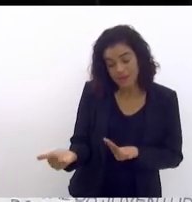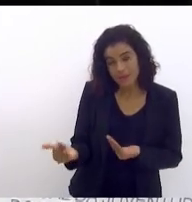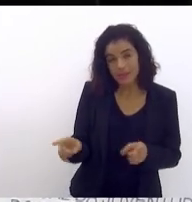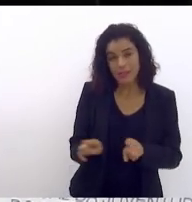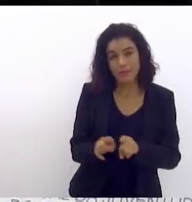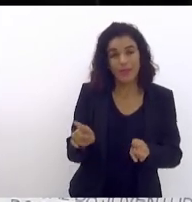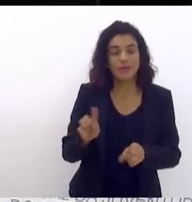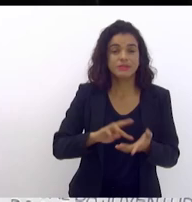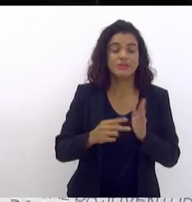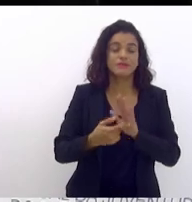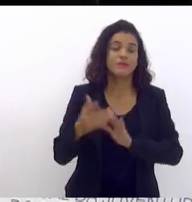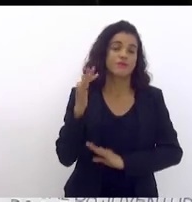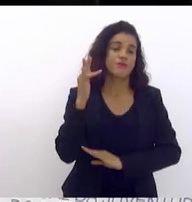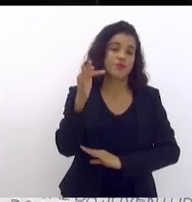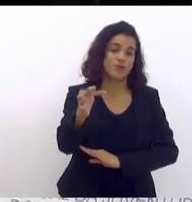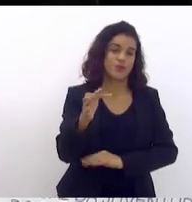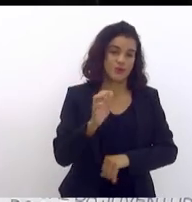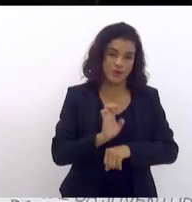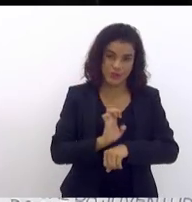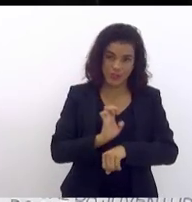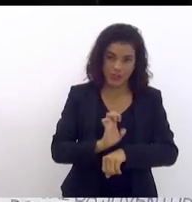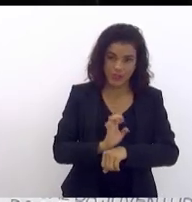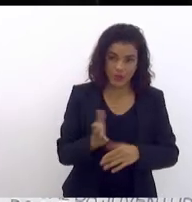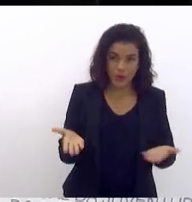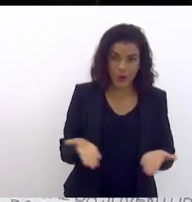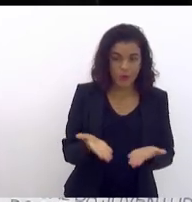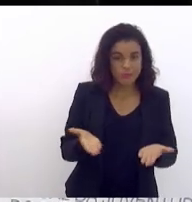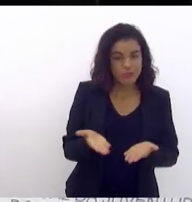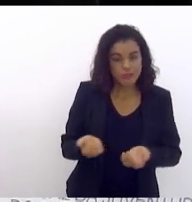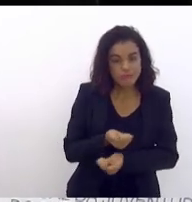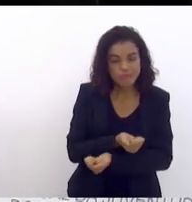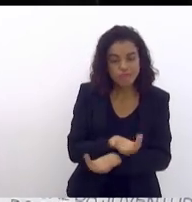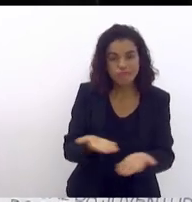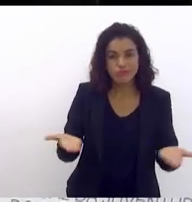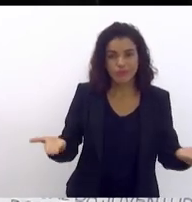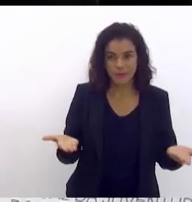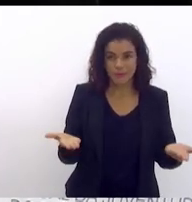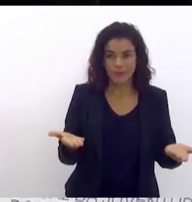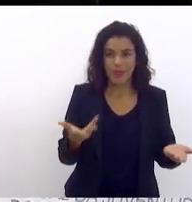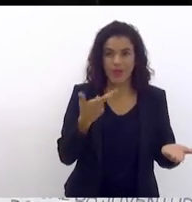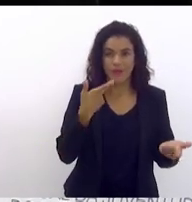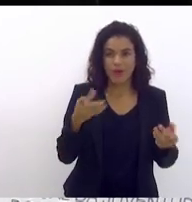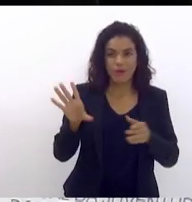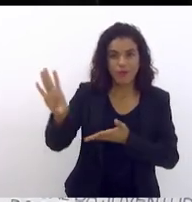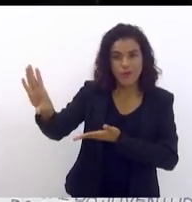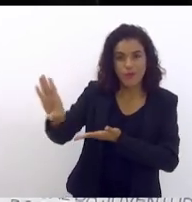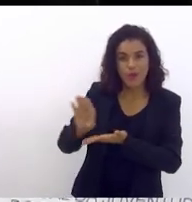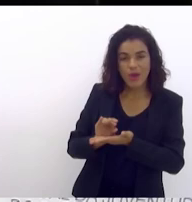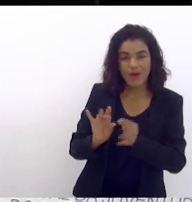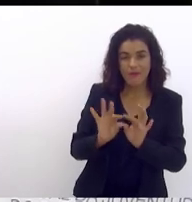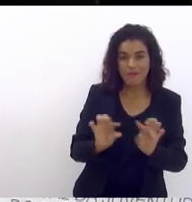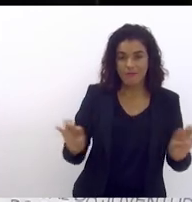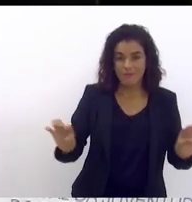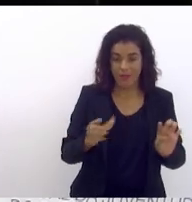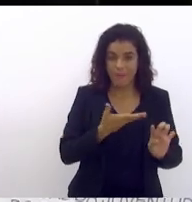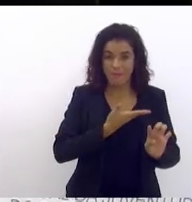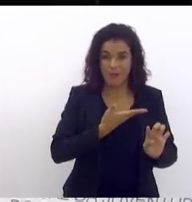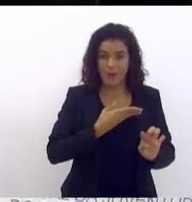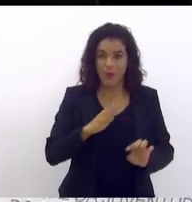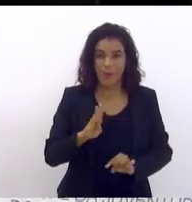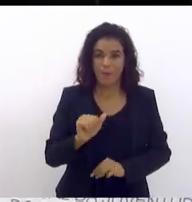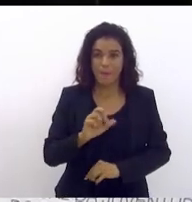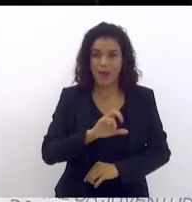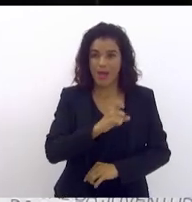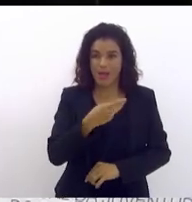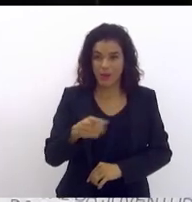futuro do nosso Estado o que a gente constrói hoje E aí eu vou puxar aqui uma fala copiar uma fala do do meu grande amigo Barão que é